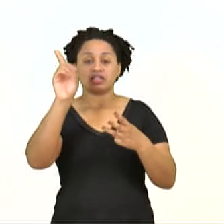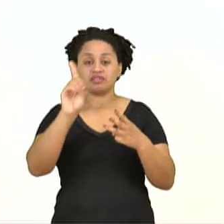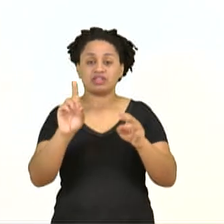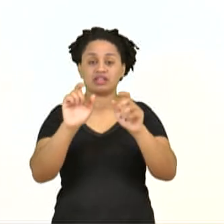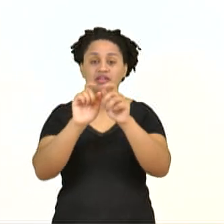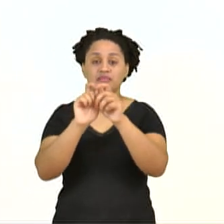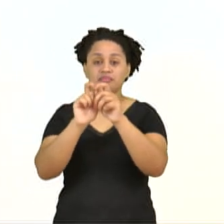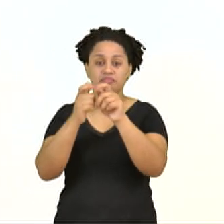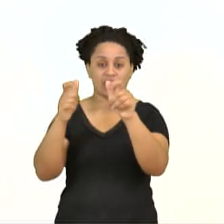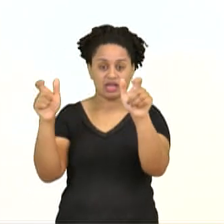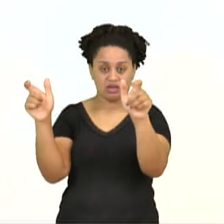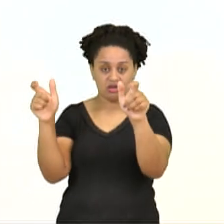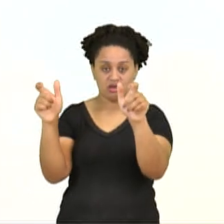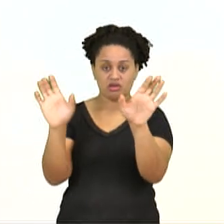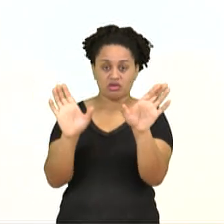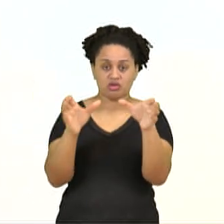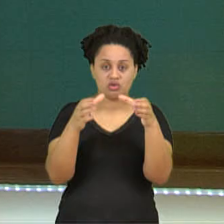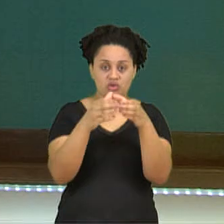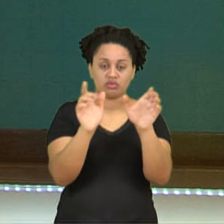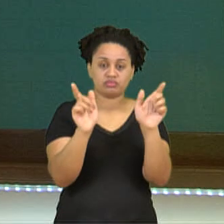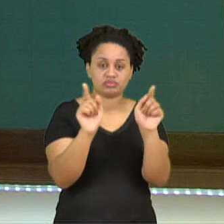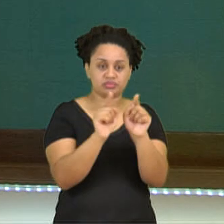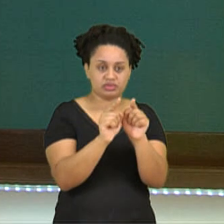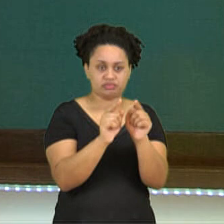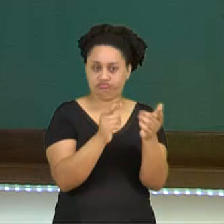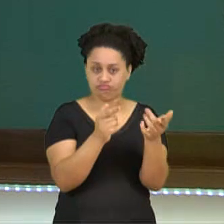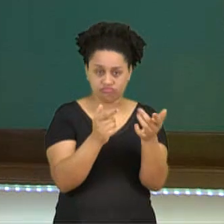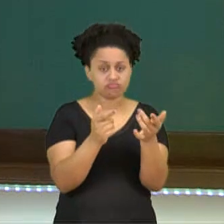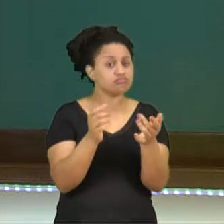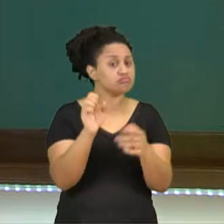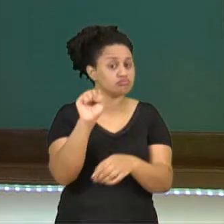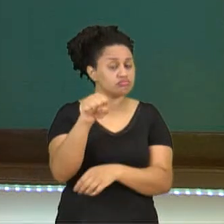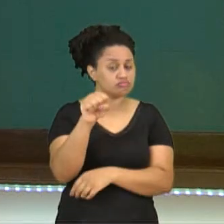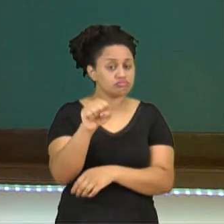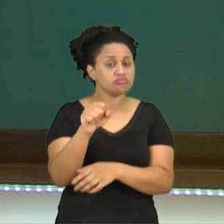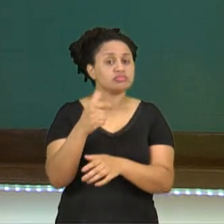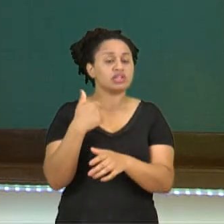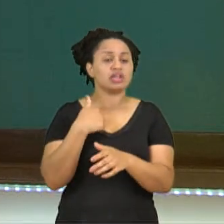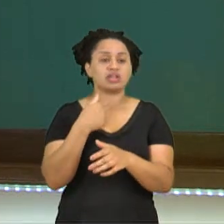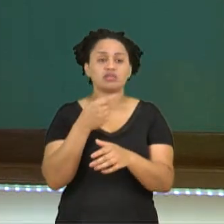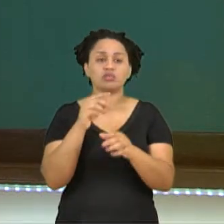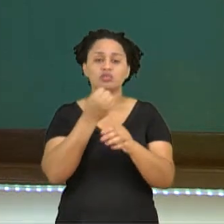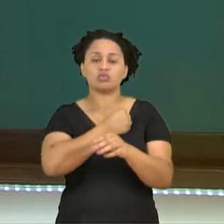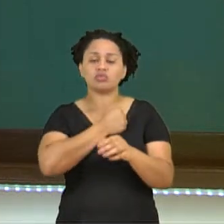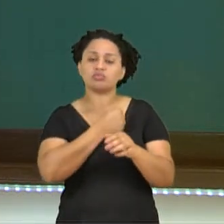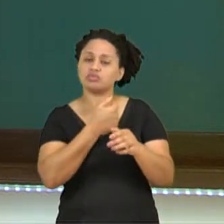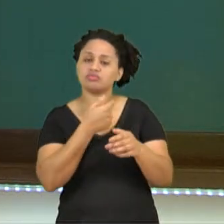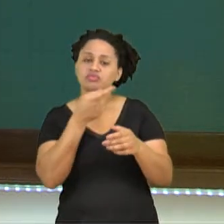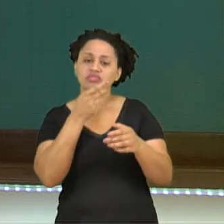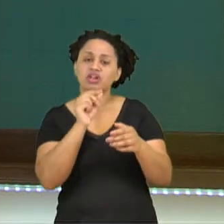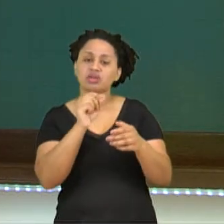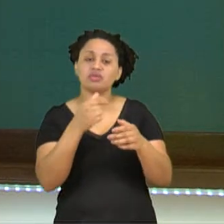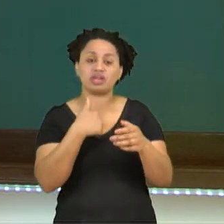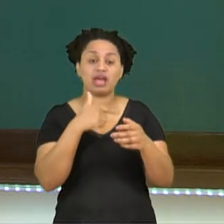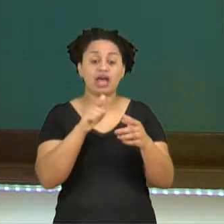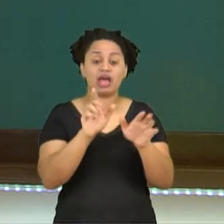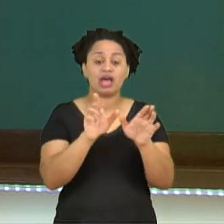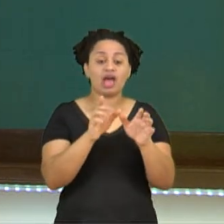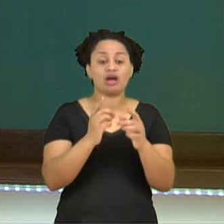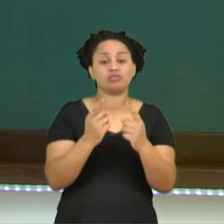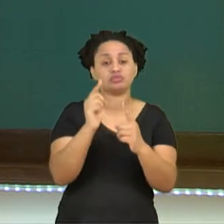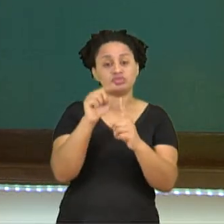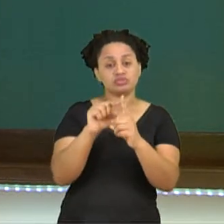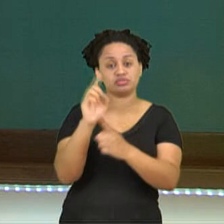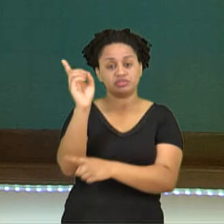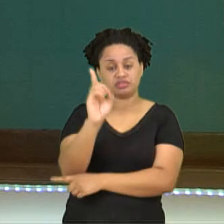classe. Esses números que eu acabei de falar para vocês é a classe, é a deficiência dele. No